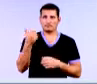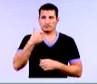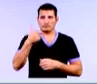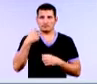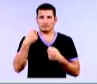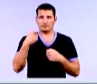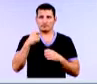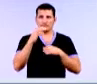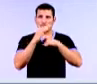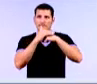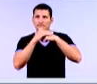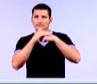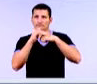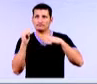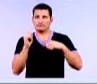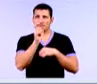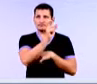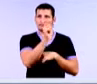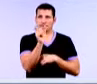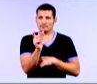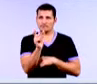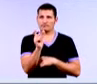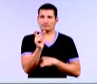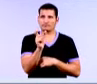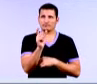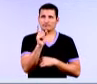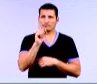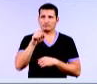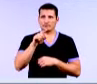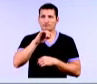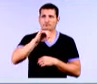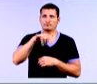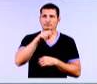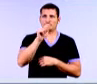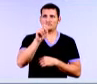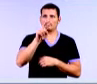um pacote do Java, que é o pacote